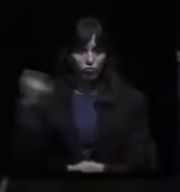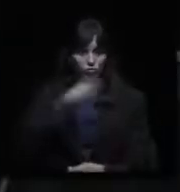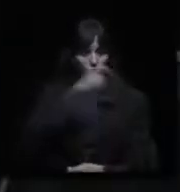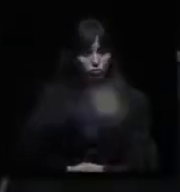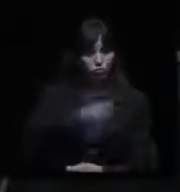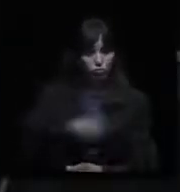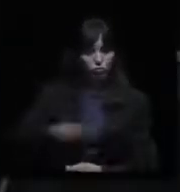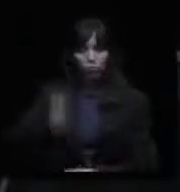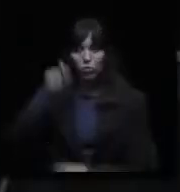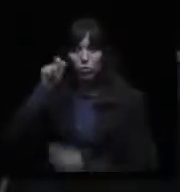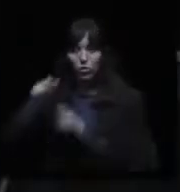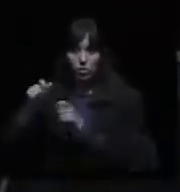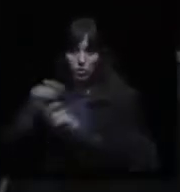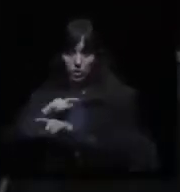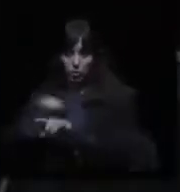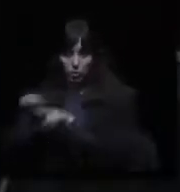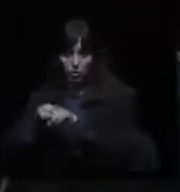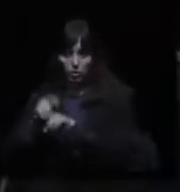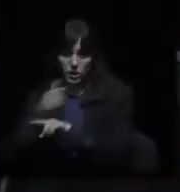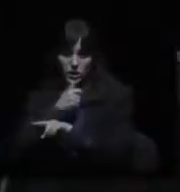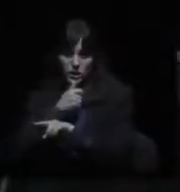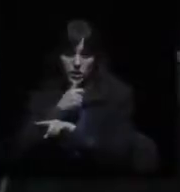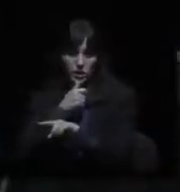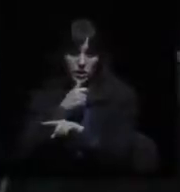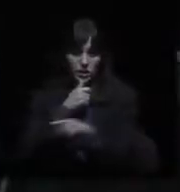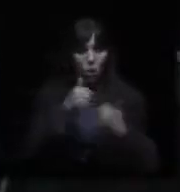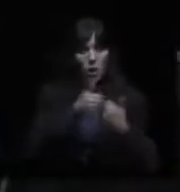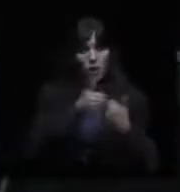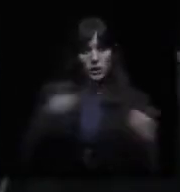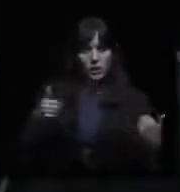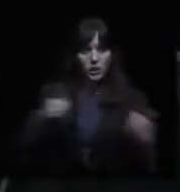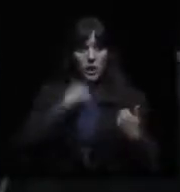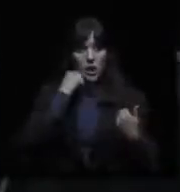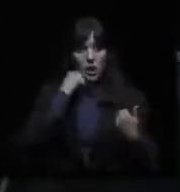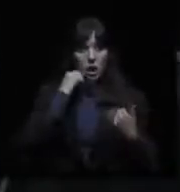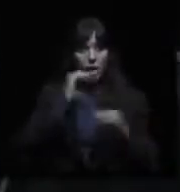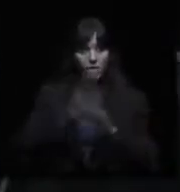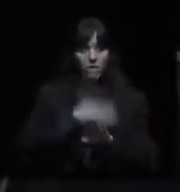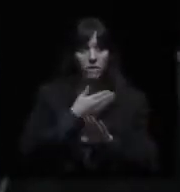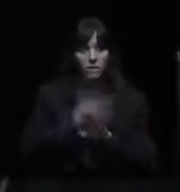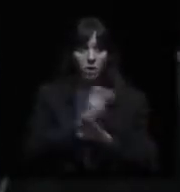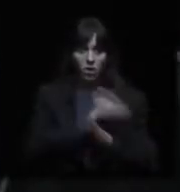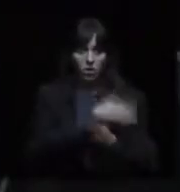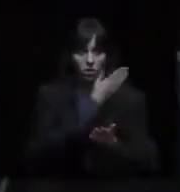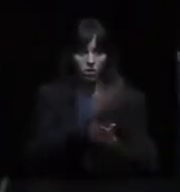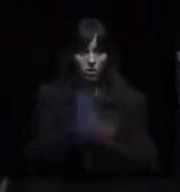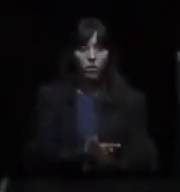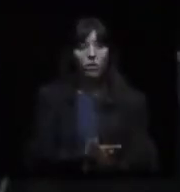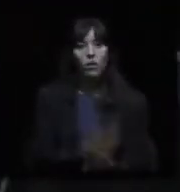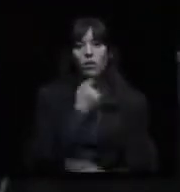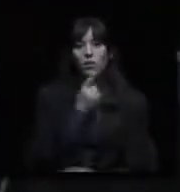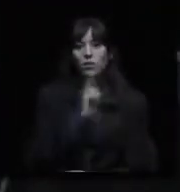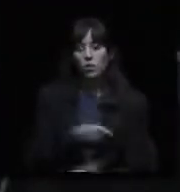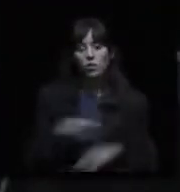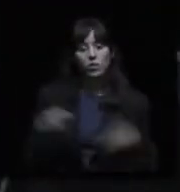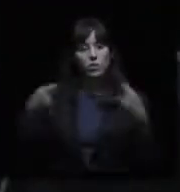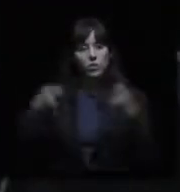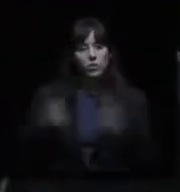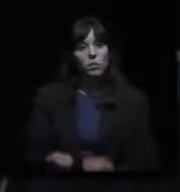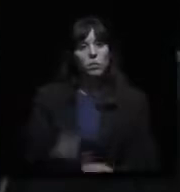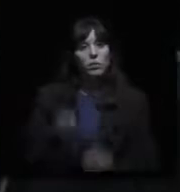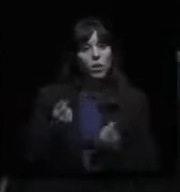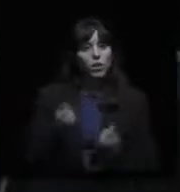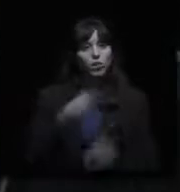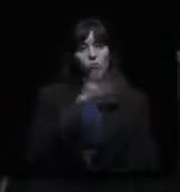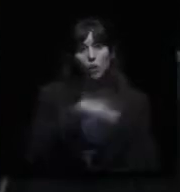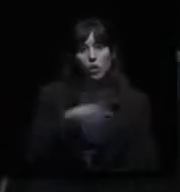cidadãos e os decisores políticos tem-se agravado ao longo das últimas décadas. Aqui não podemos deixar de referir o investimento de milhões de euros